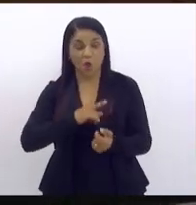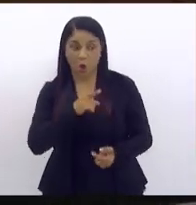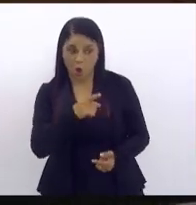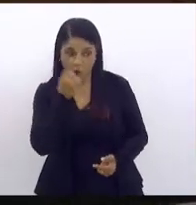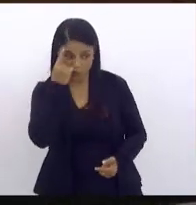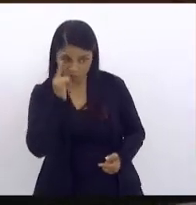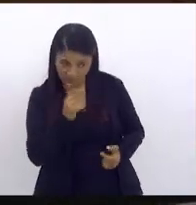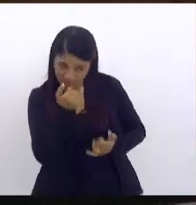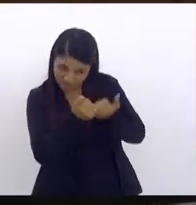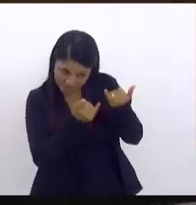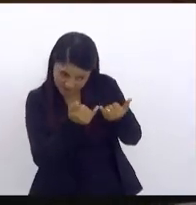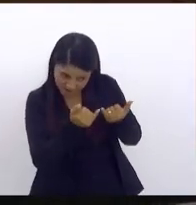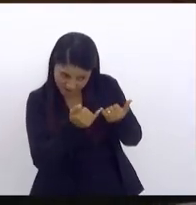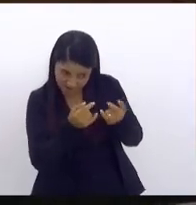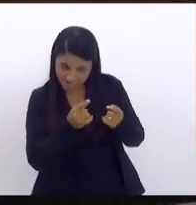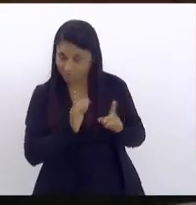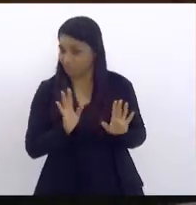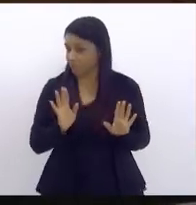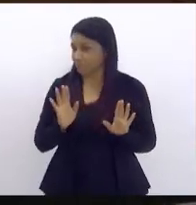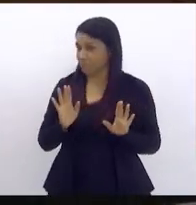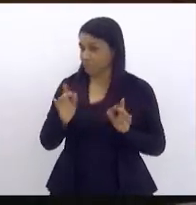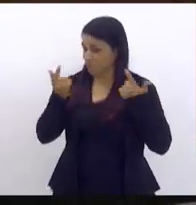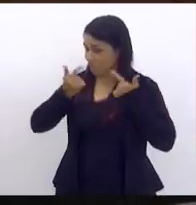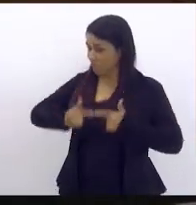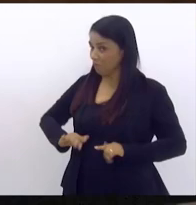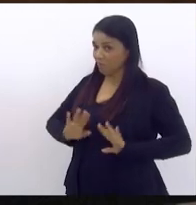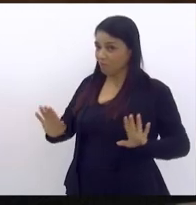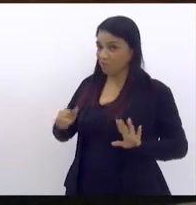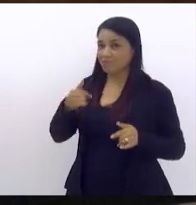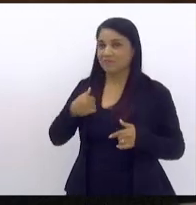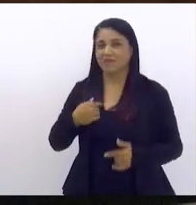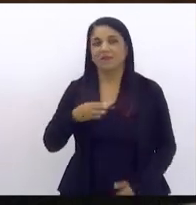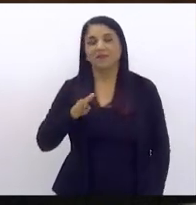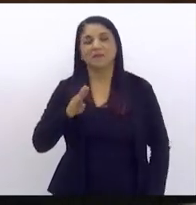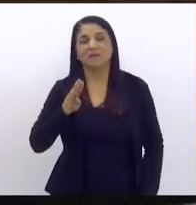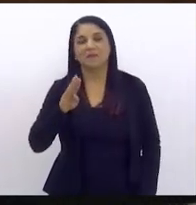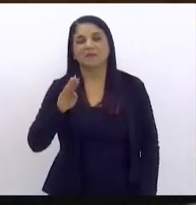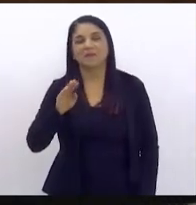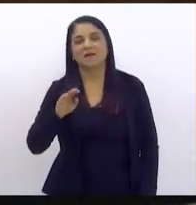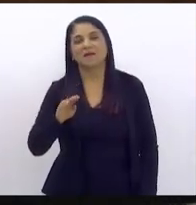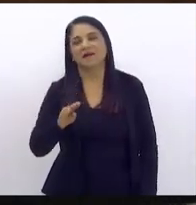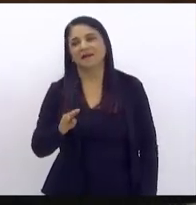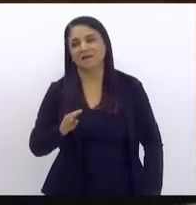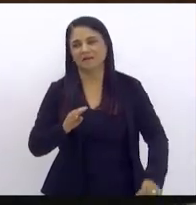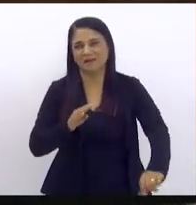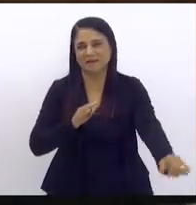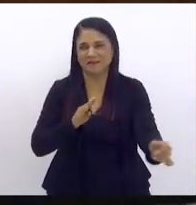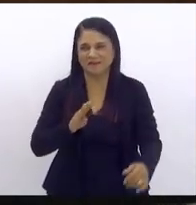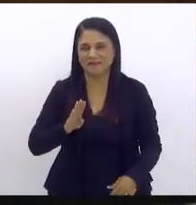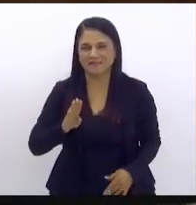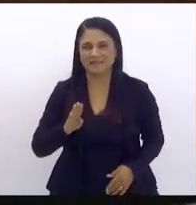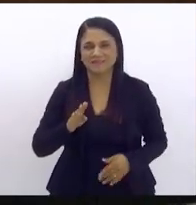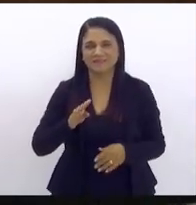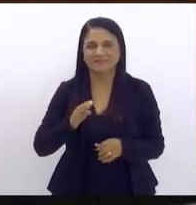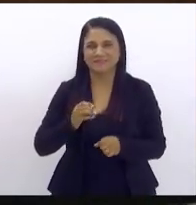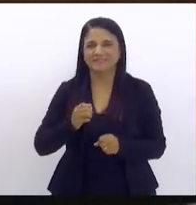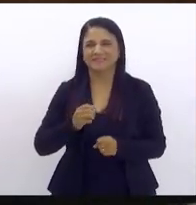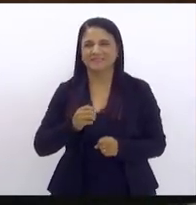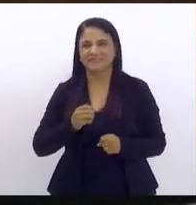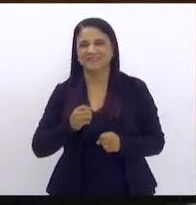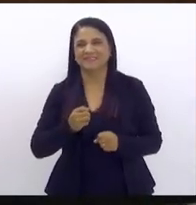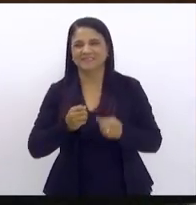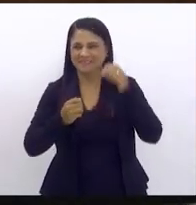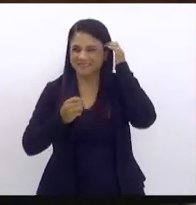brinca. Isso aí. É, a minha é: batatinha quando nasce se esparrama pelo chão. Eu amo a democracia